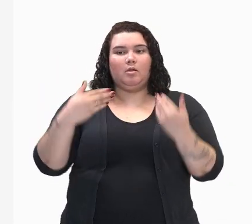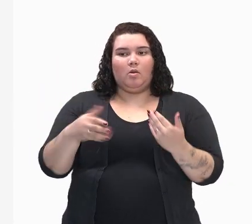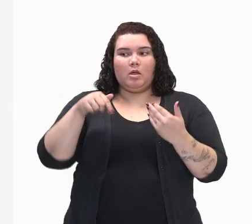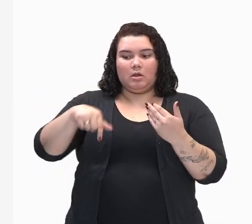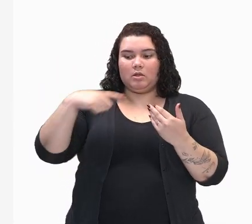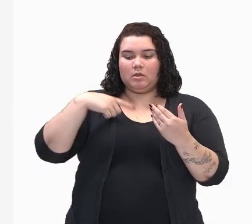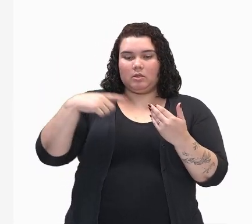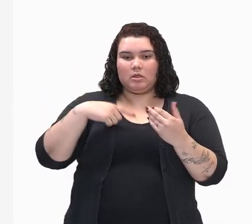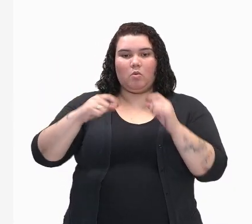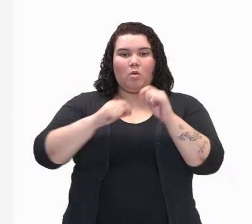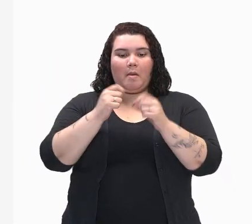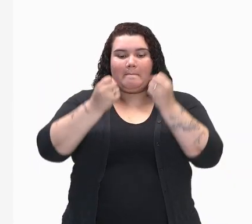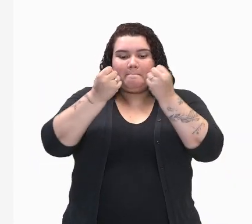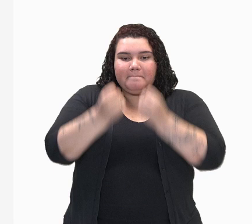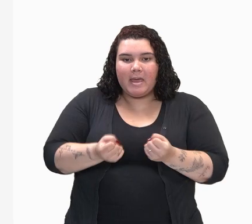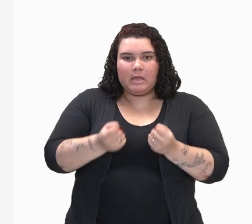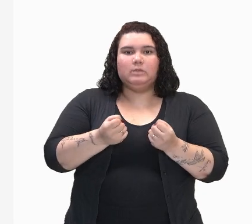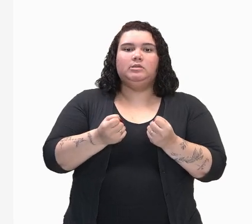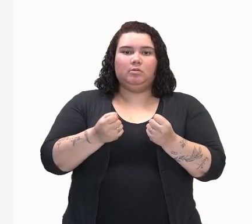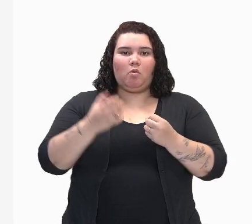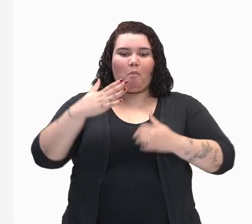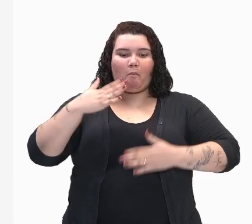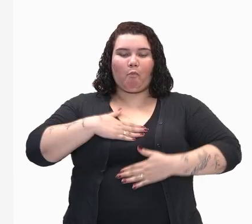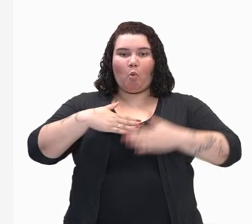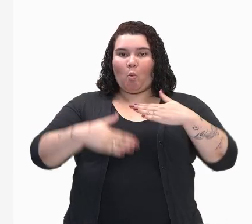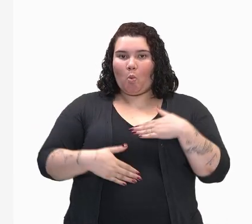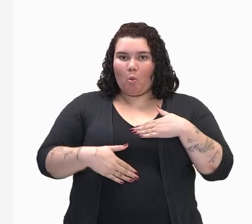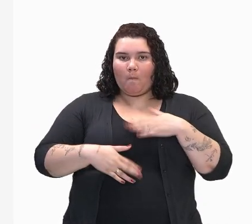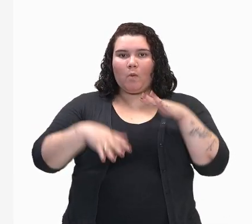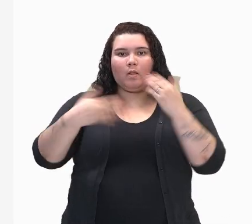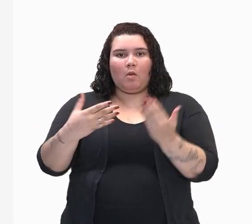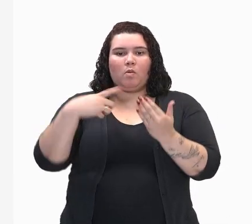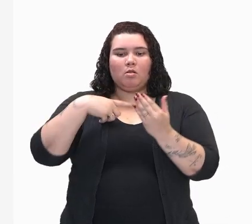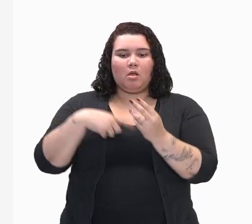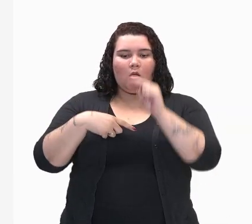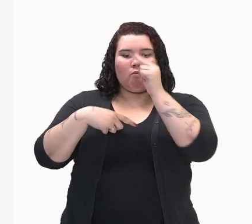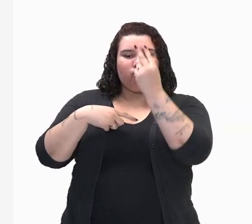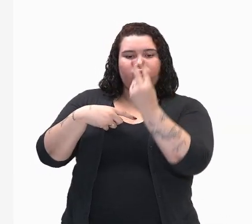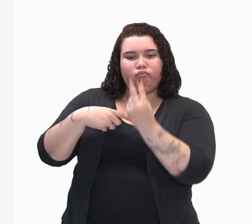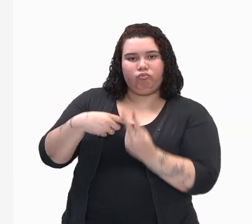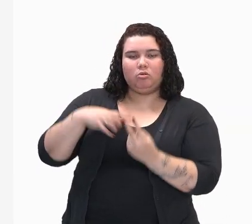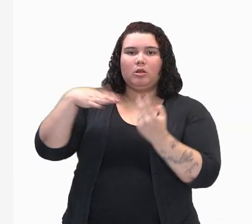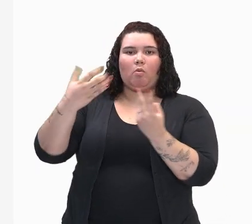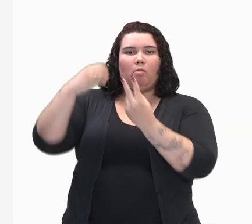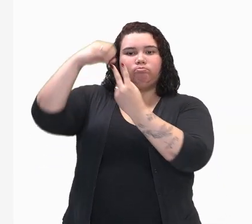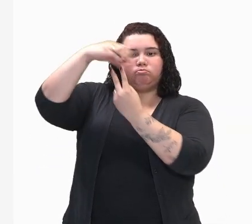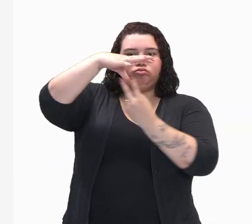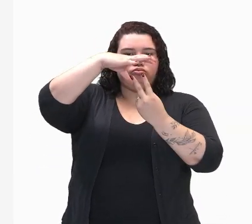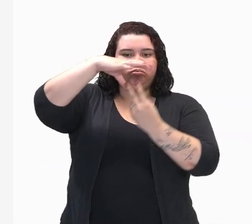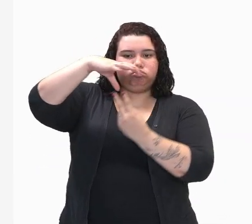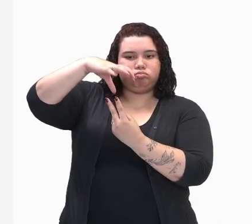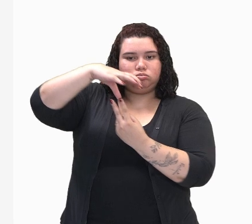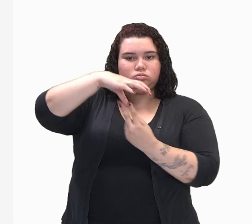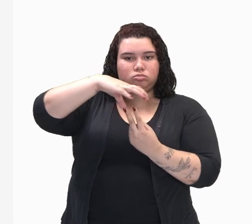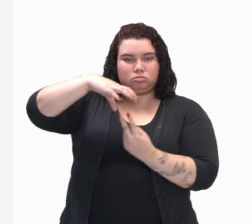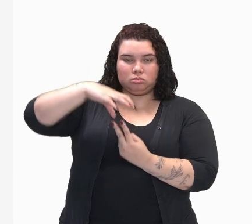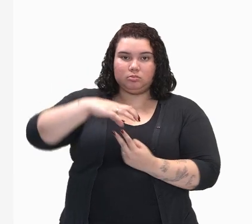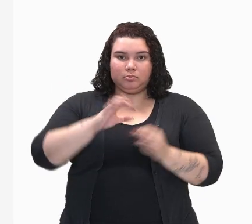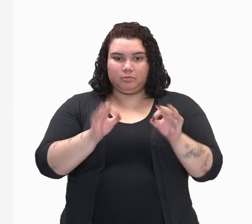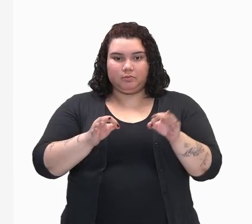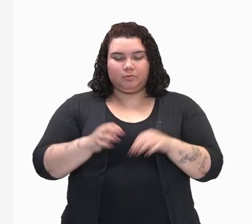sobre o planeta, sobre o corpo do paraquedista. Então, nós temos aí uma força que tem sentido para baixo, tá